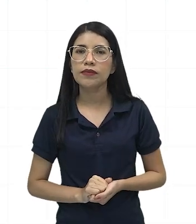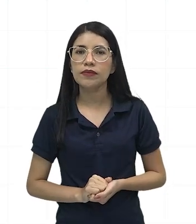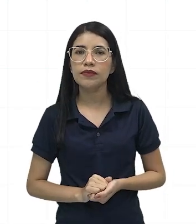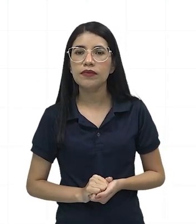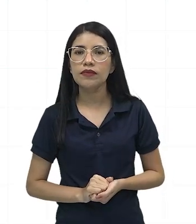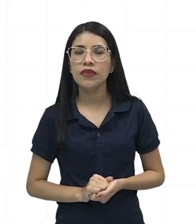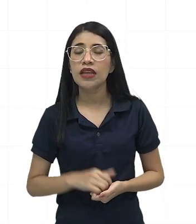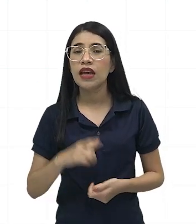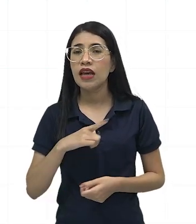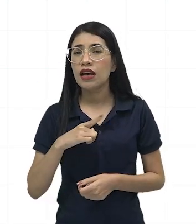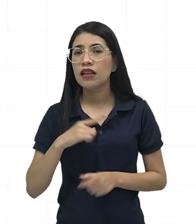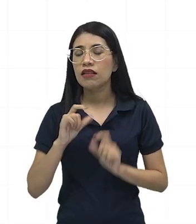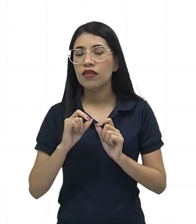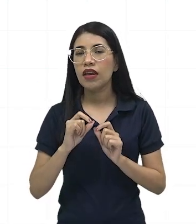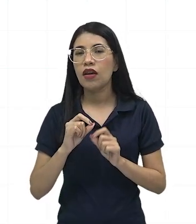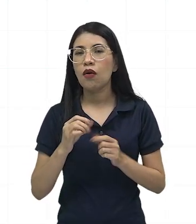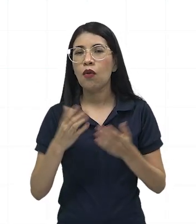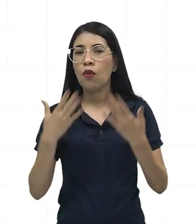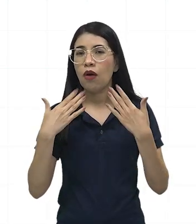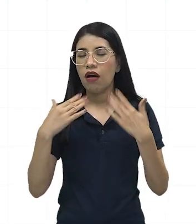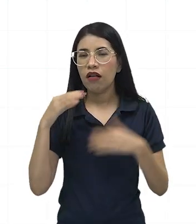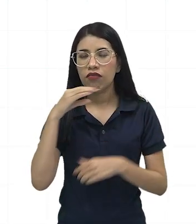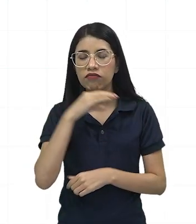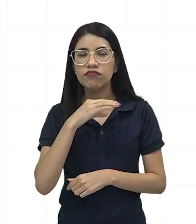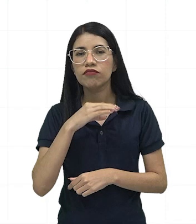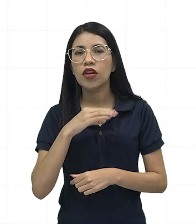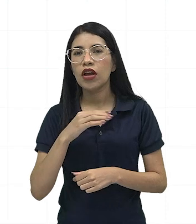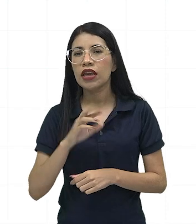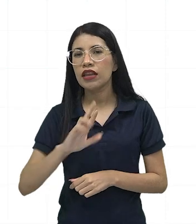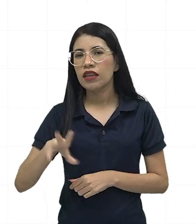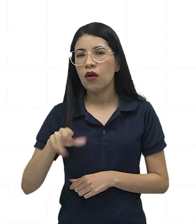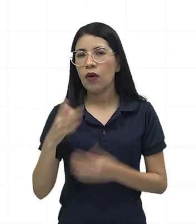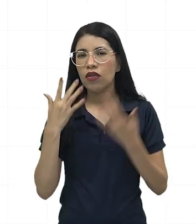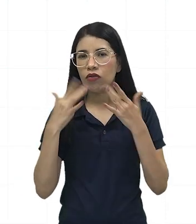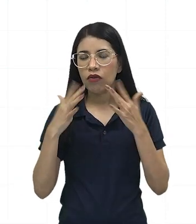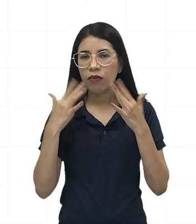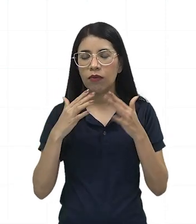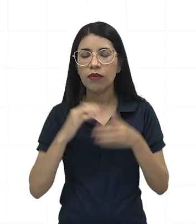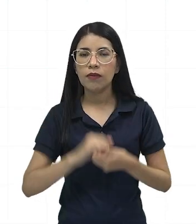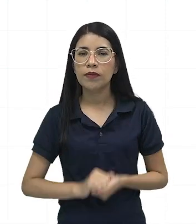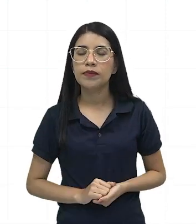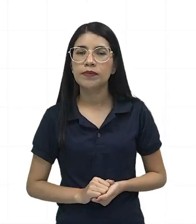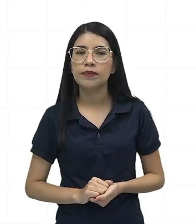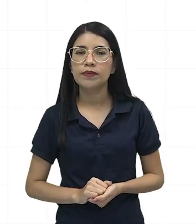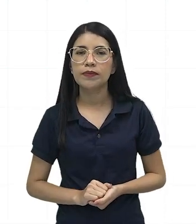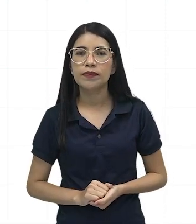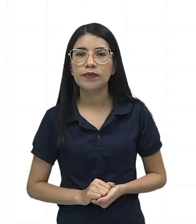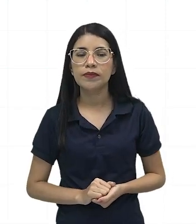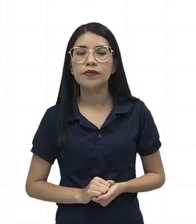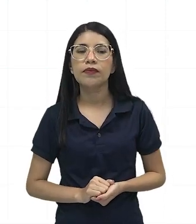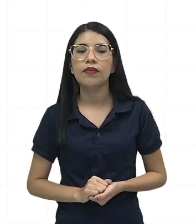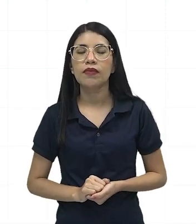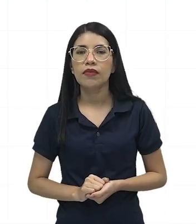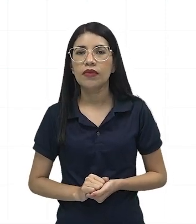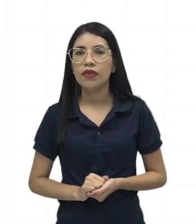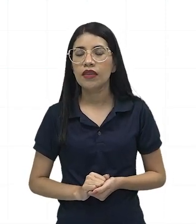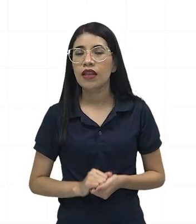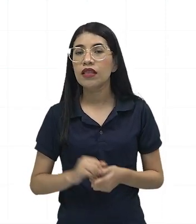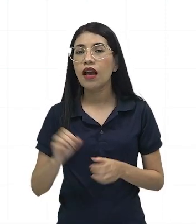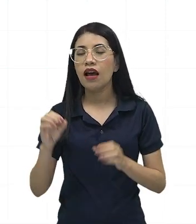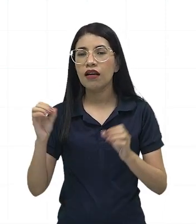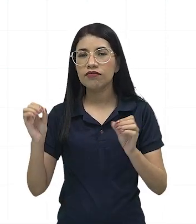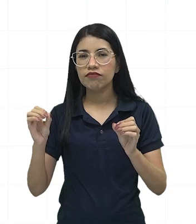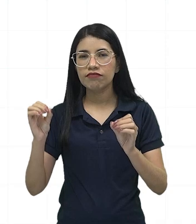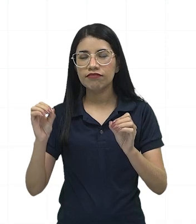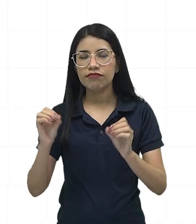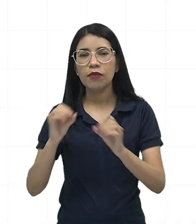provoca um aquecimento anômalo, ou seja, um aquecimento fora do normal das águas do